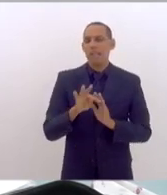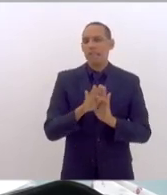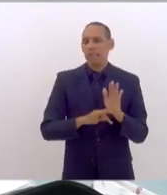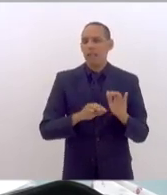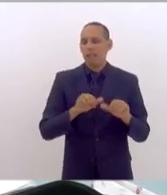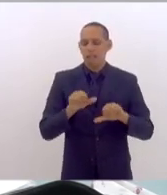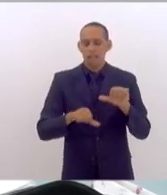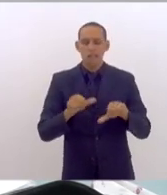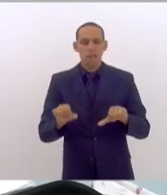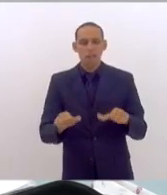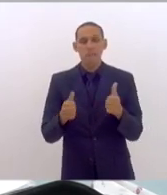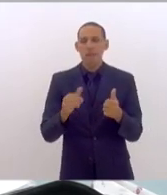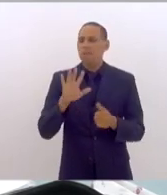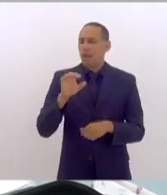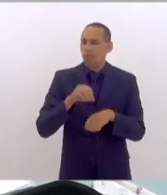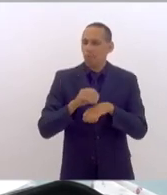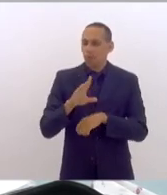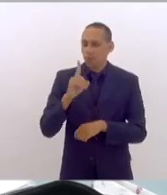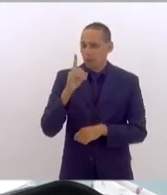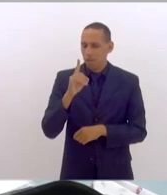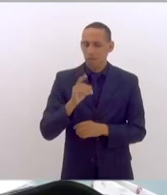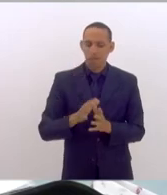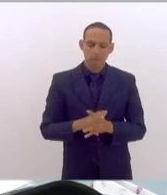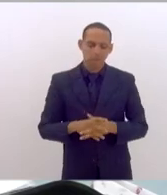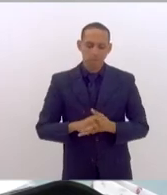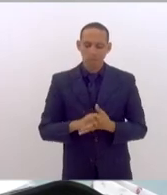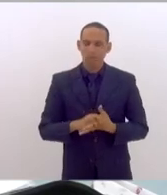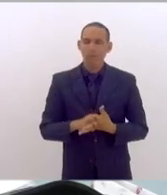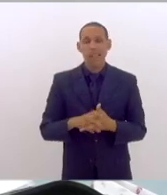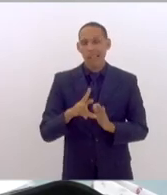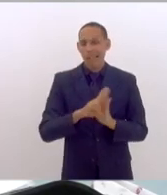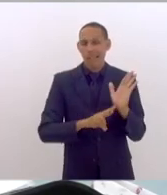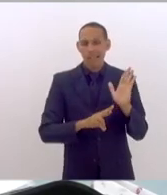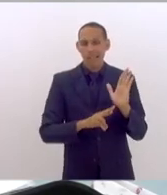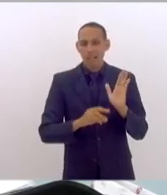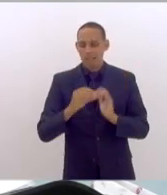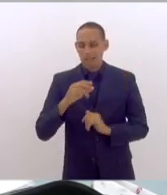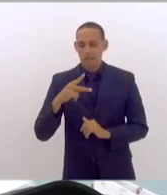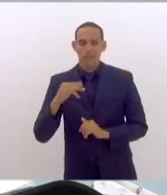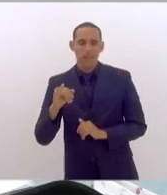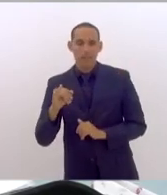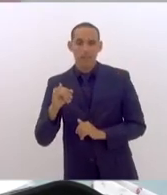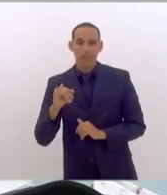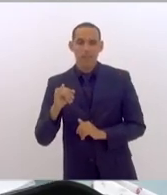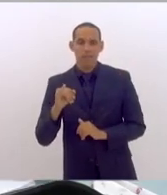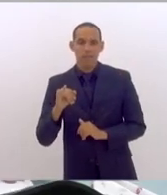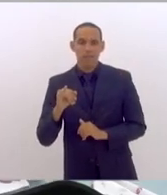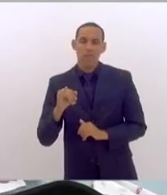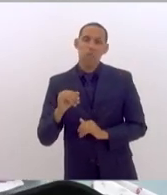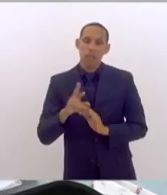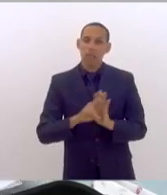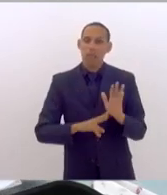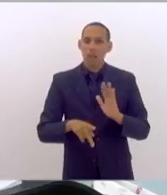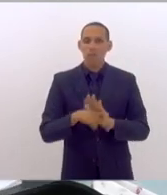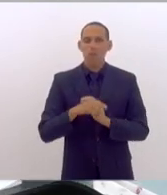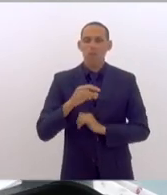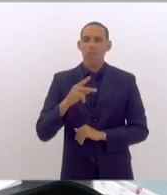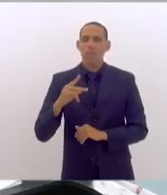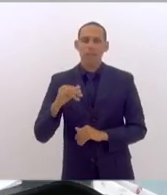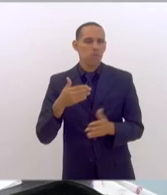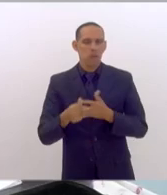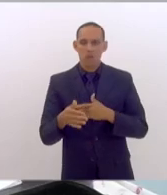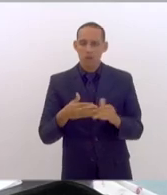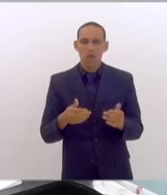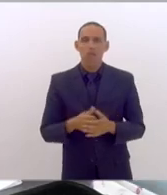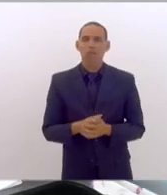eu queria fazer que é o seguinte é o relatório da CPI o relatório de uma CPI não é desta forma de uma